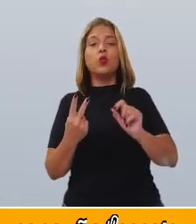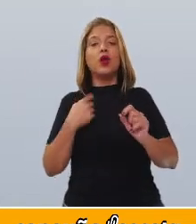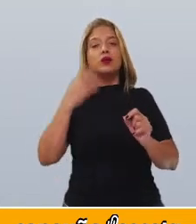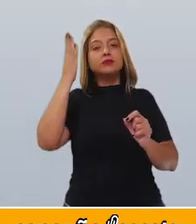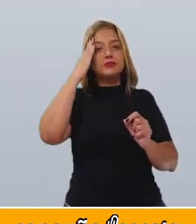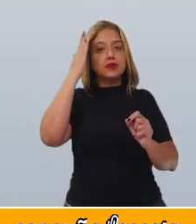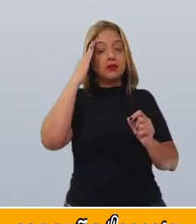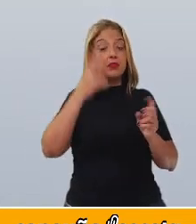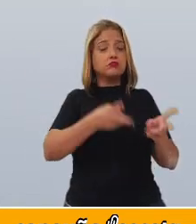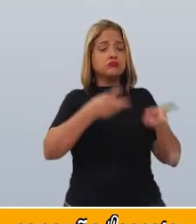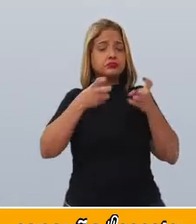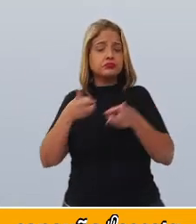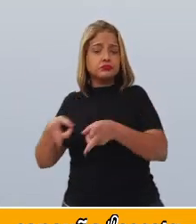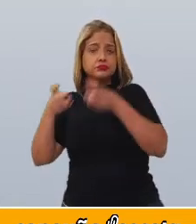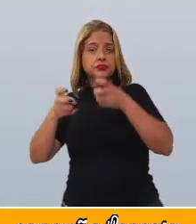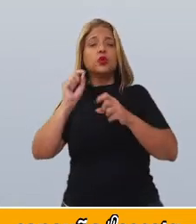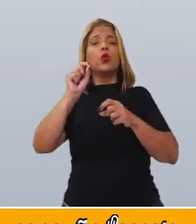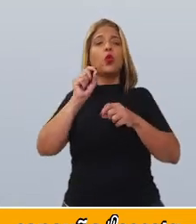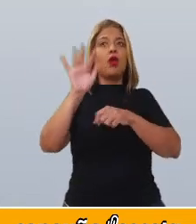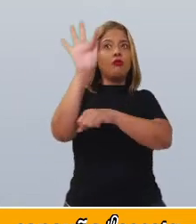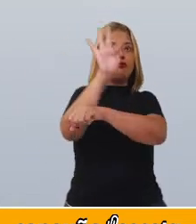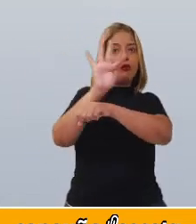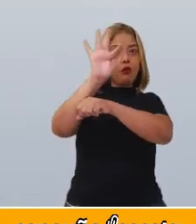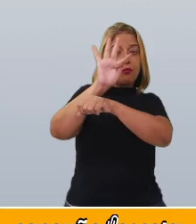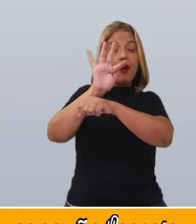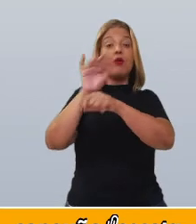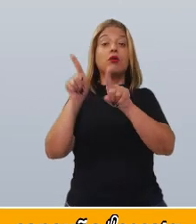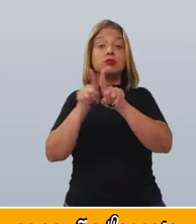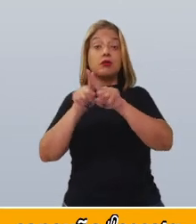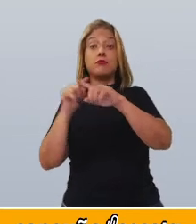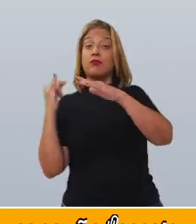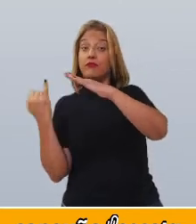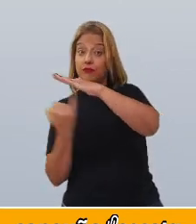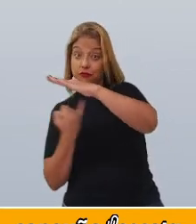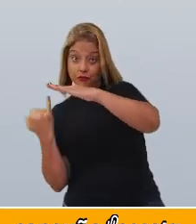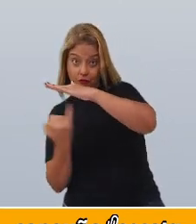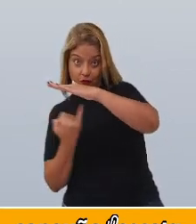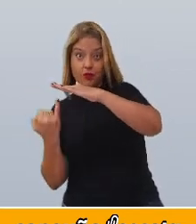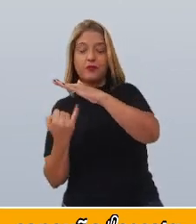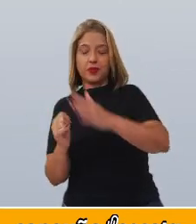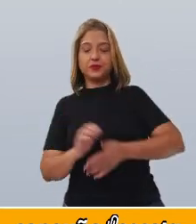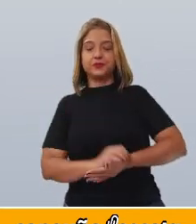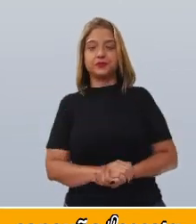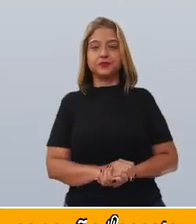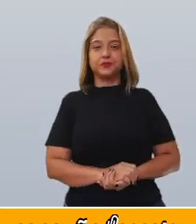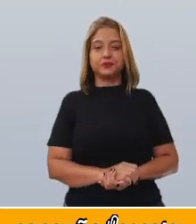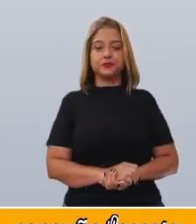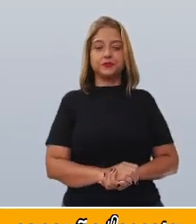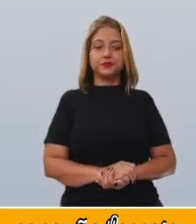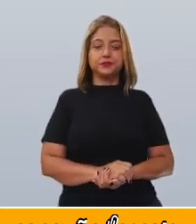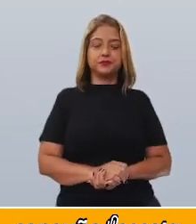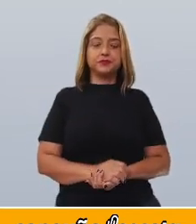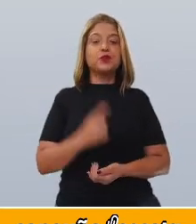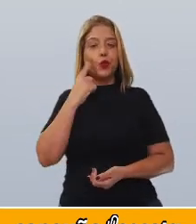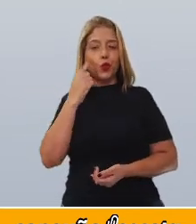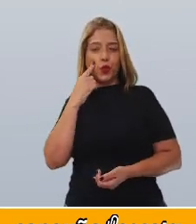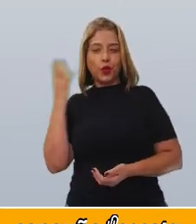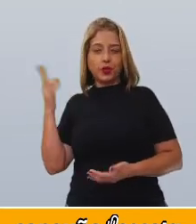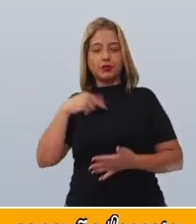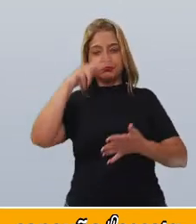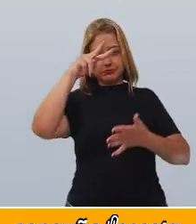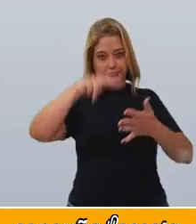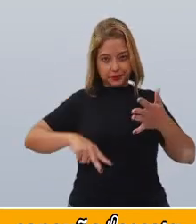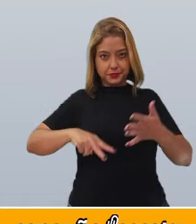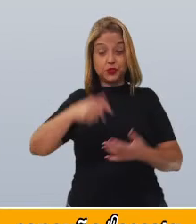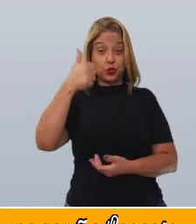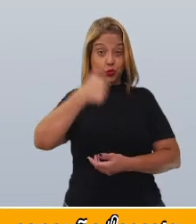de um contexto mais formal e qual deles faz parte de um contexto menos formal. Acompanhe aí a leitura do